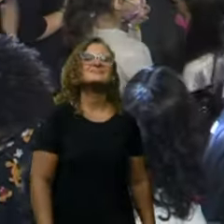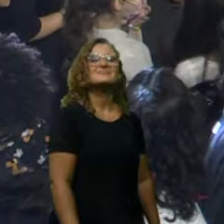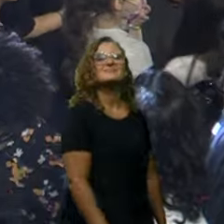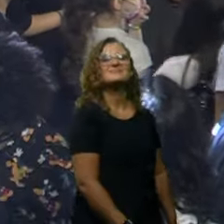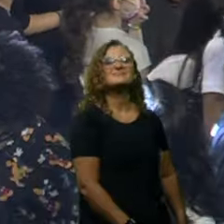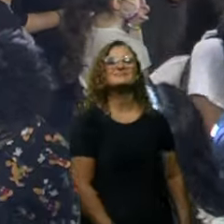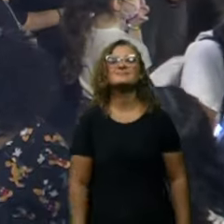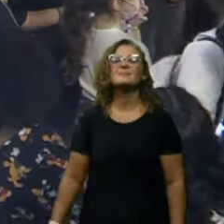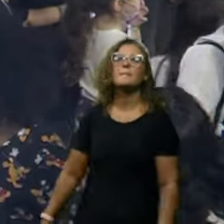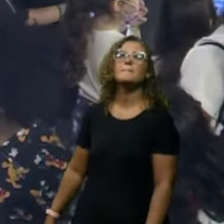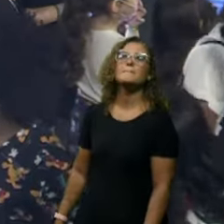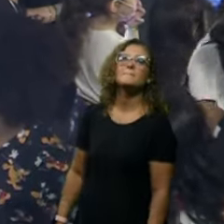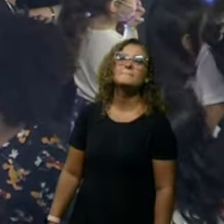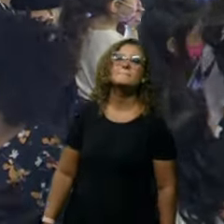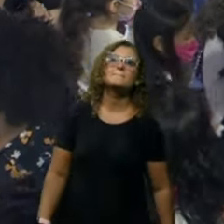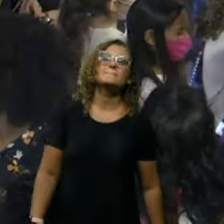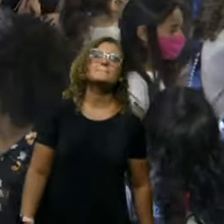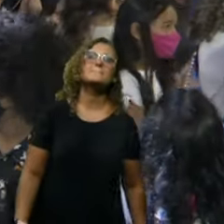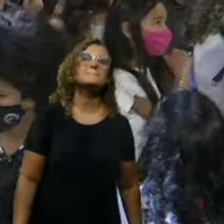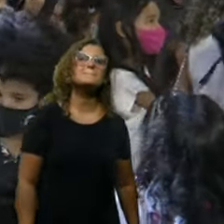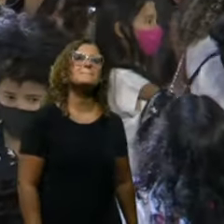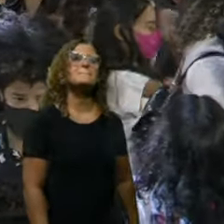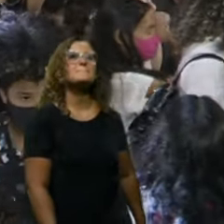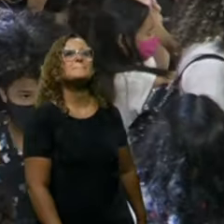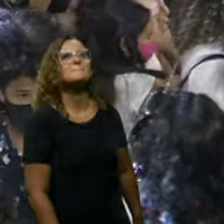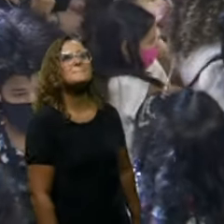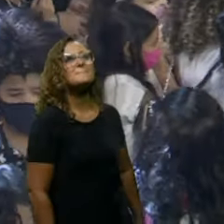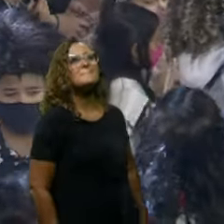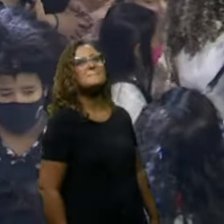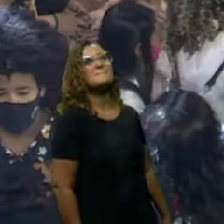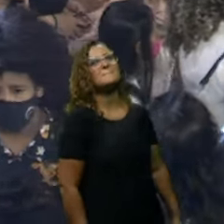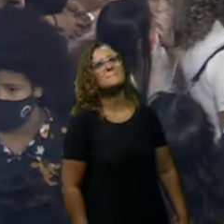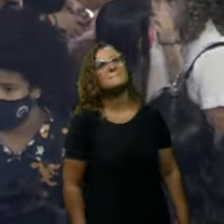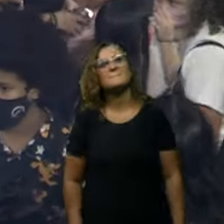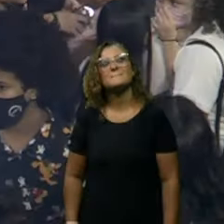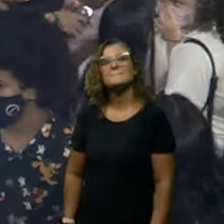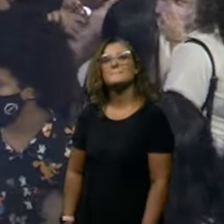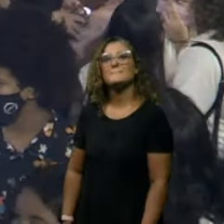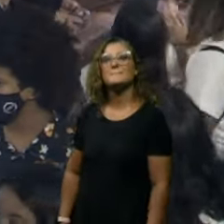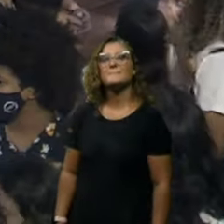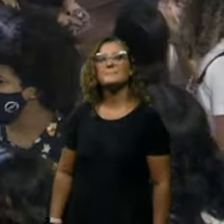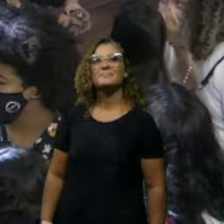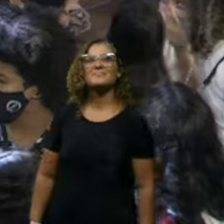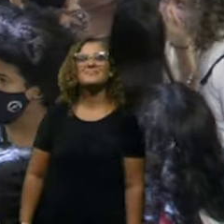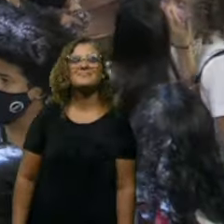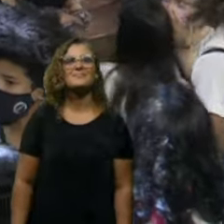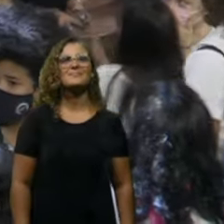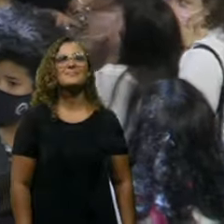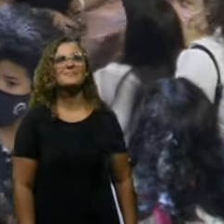E aí E aí o